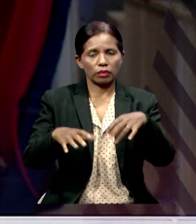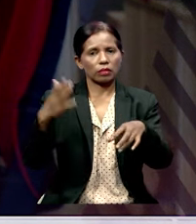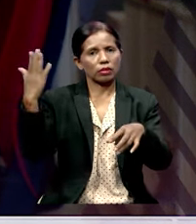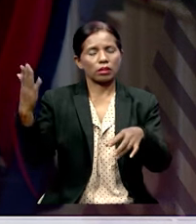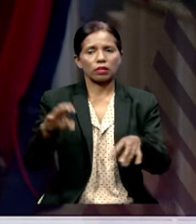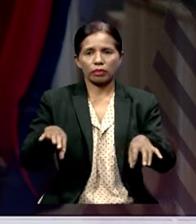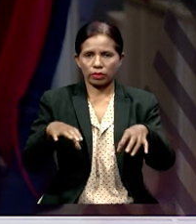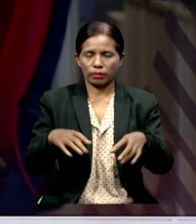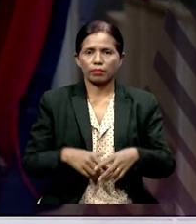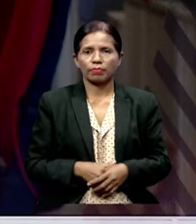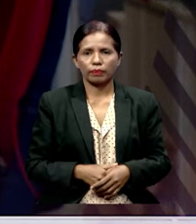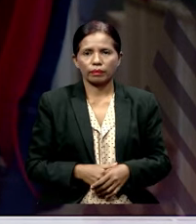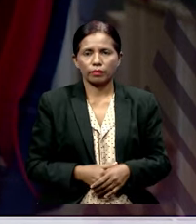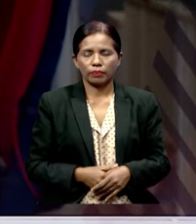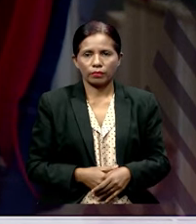serviço.